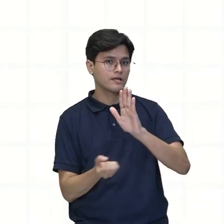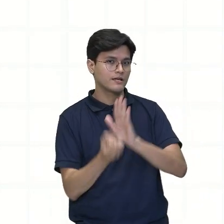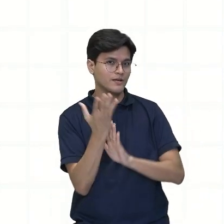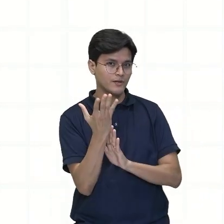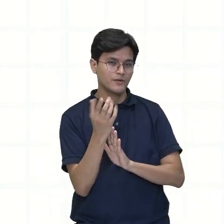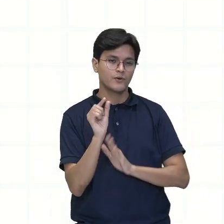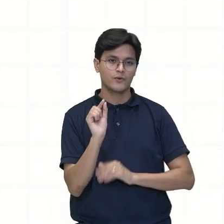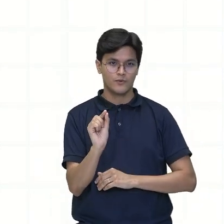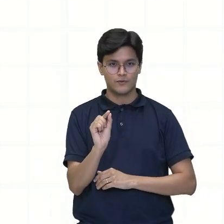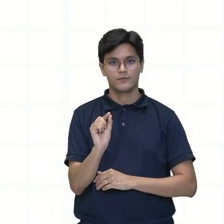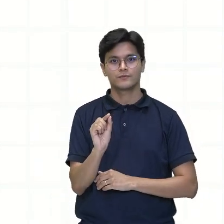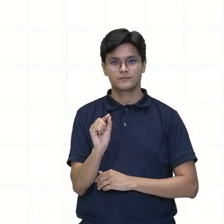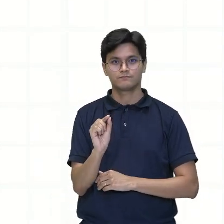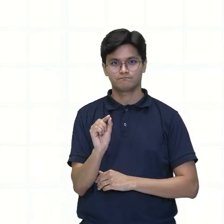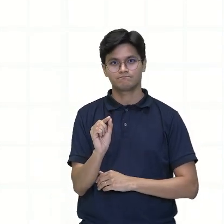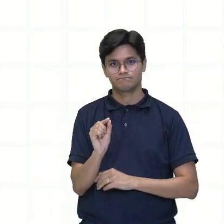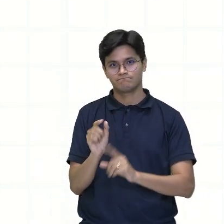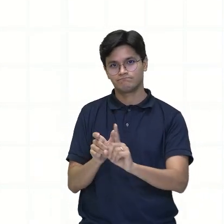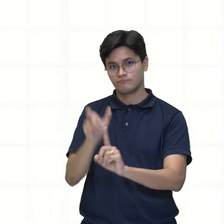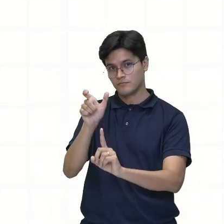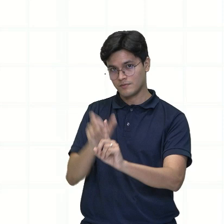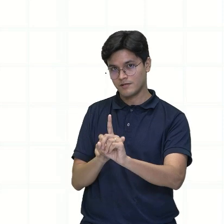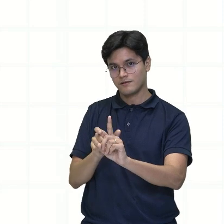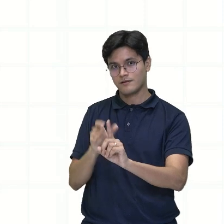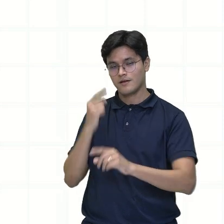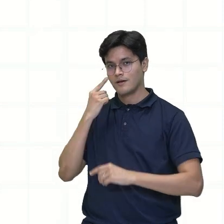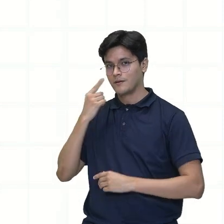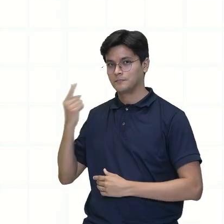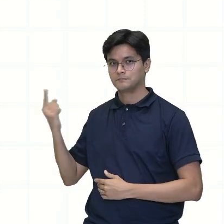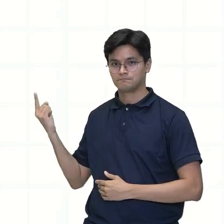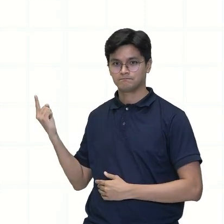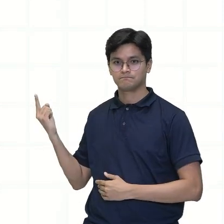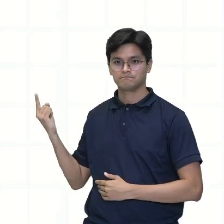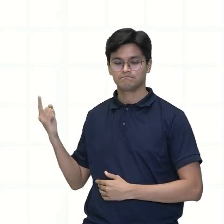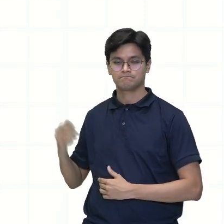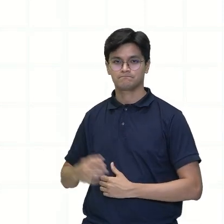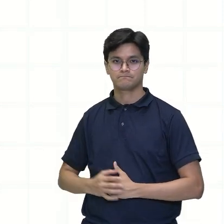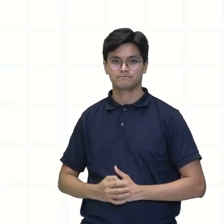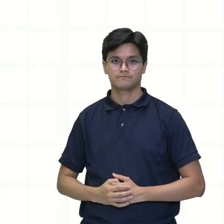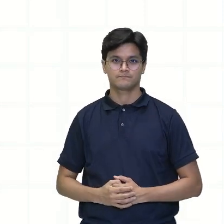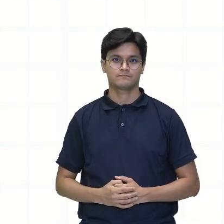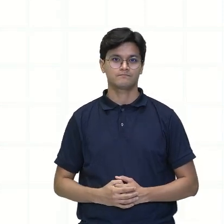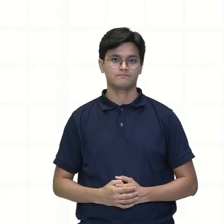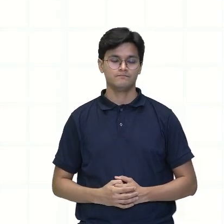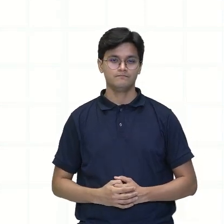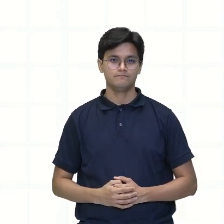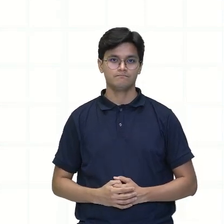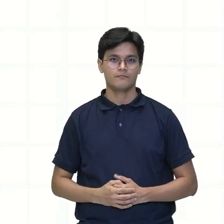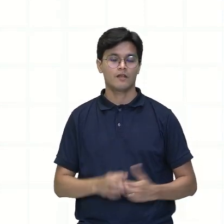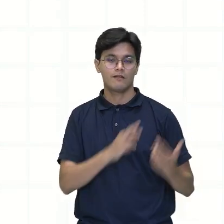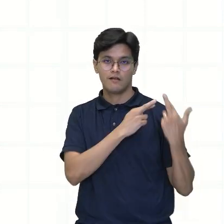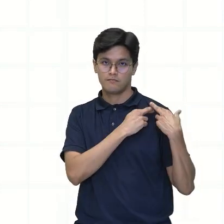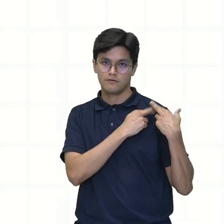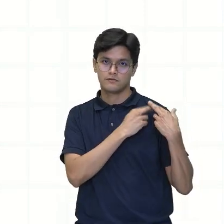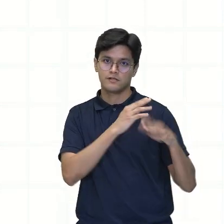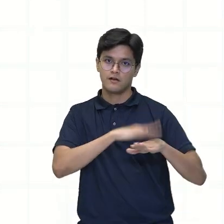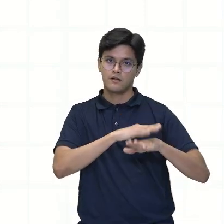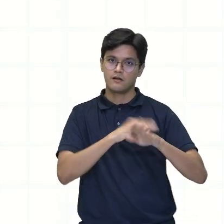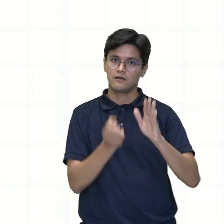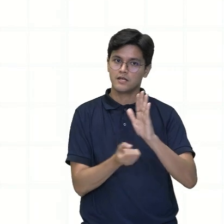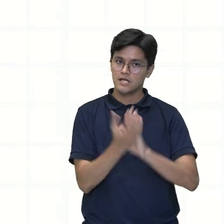The famous character Mickey Mouse. Então, ele foi o criador do Mickey Mouse, ele que criou